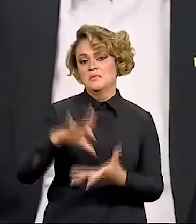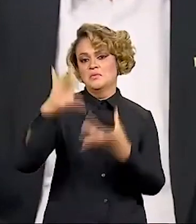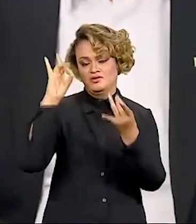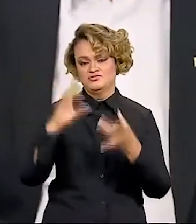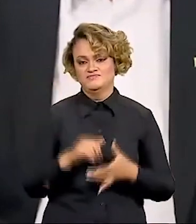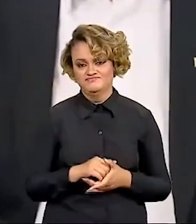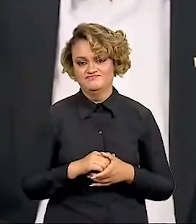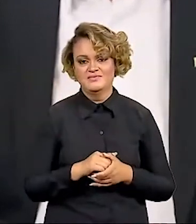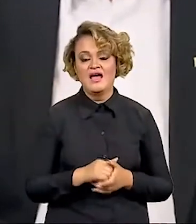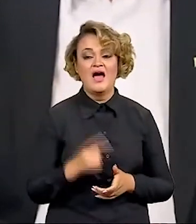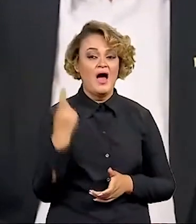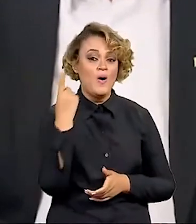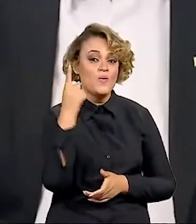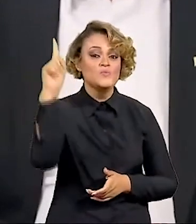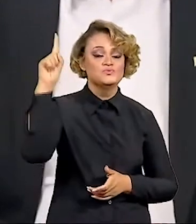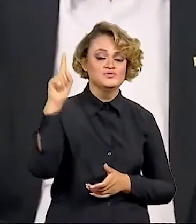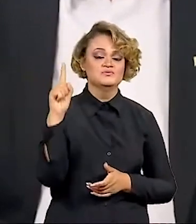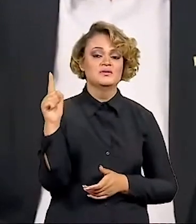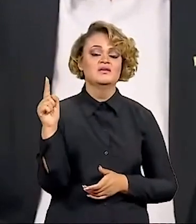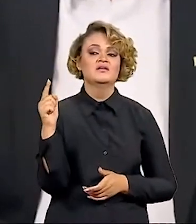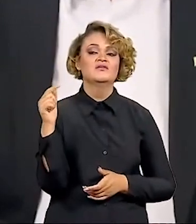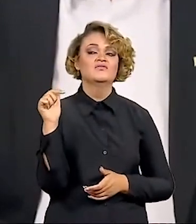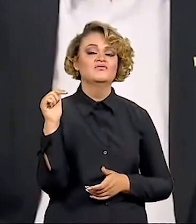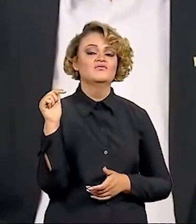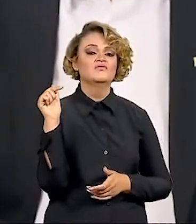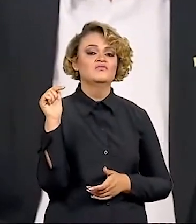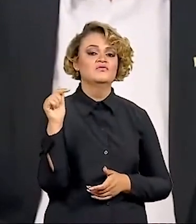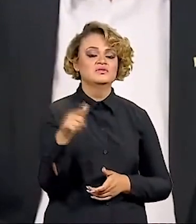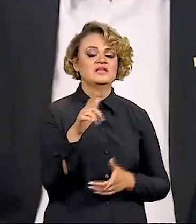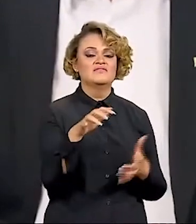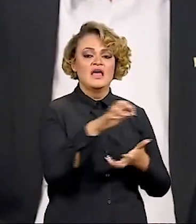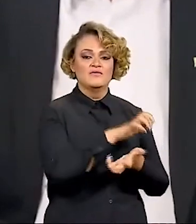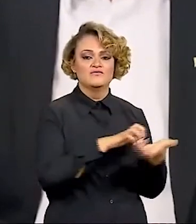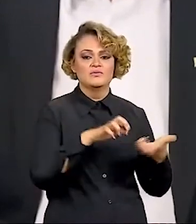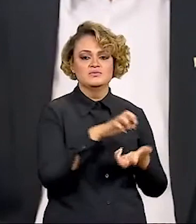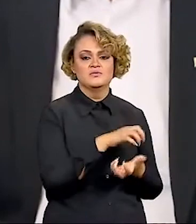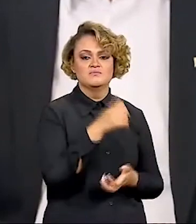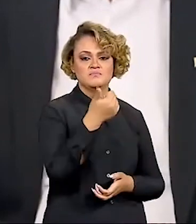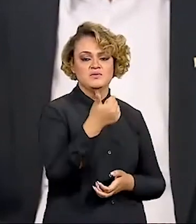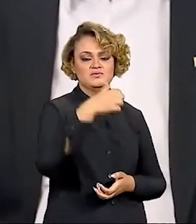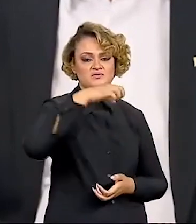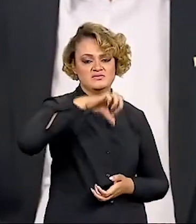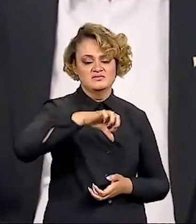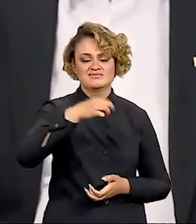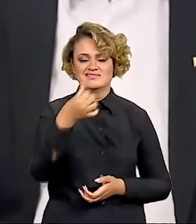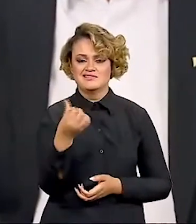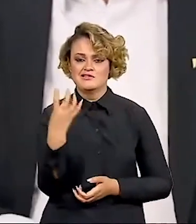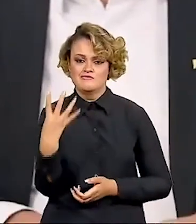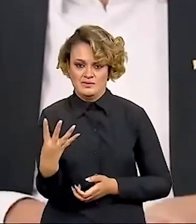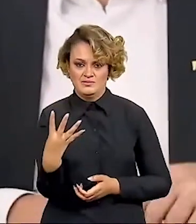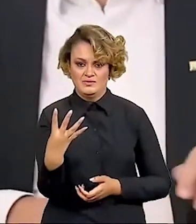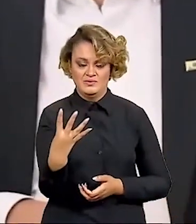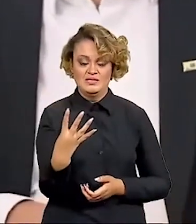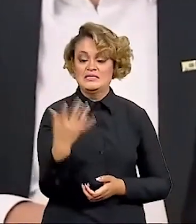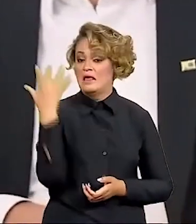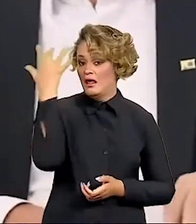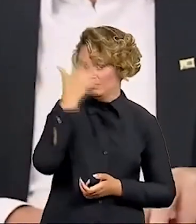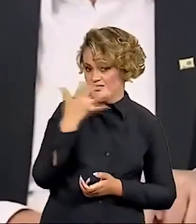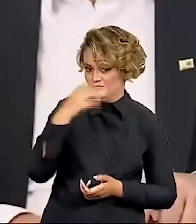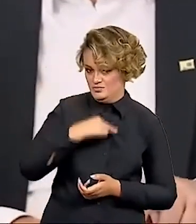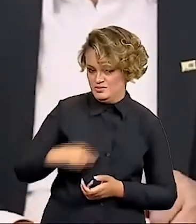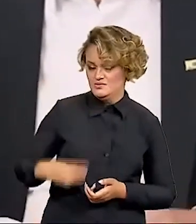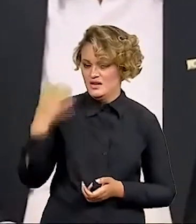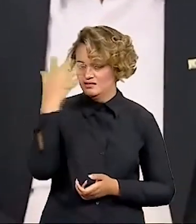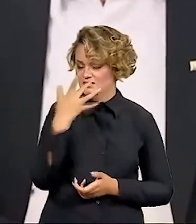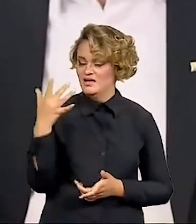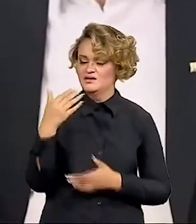tributária Nossa foi depois da revolução de 64 e o Haddad está coordenando com maestria